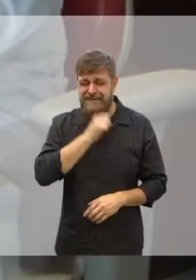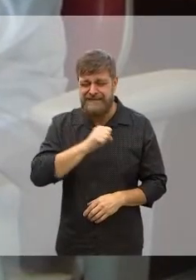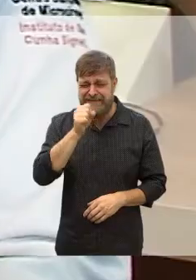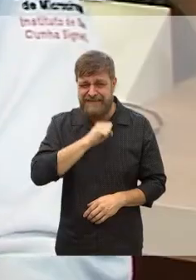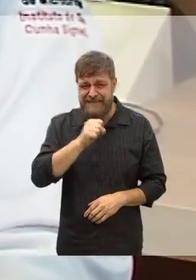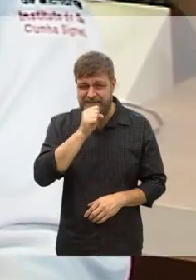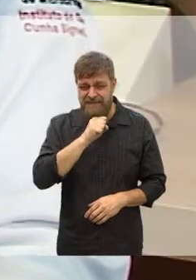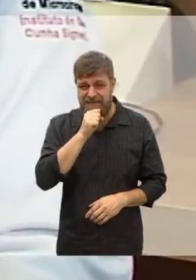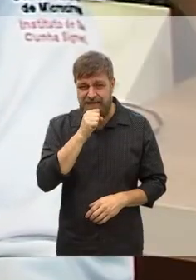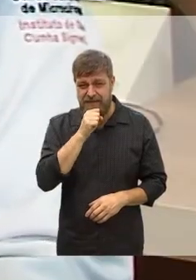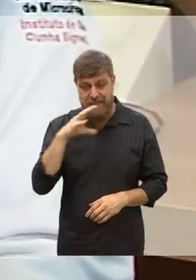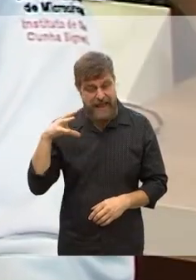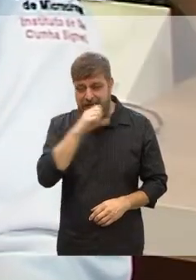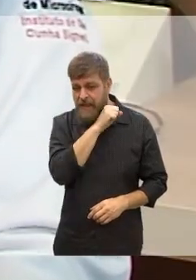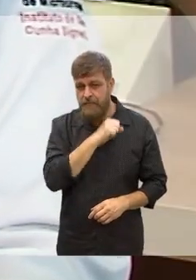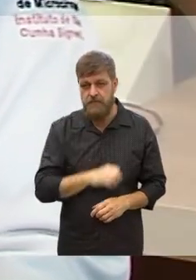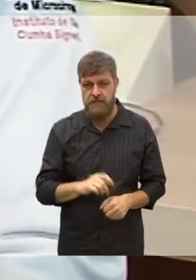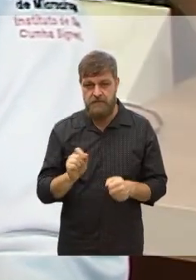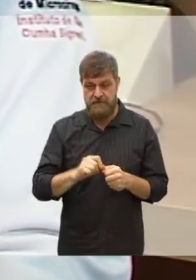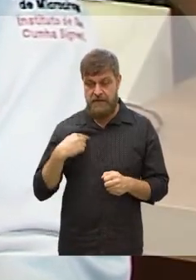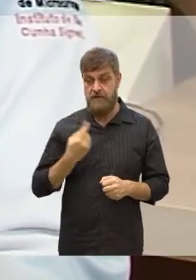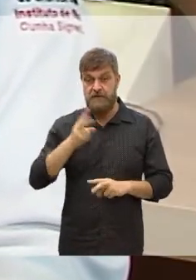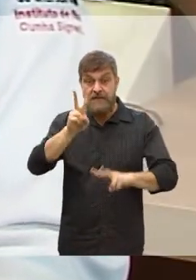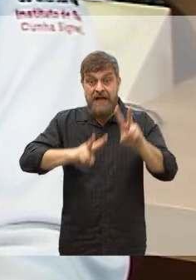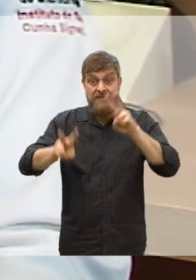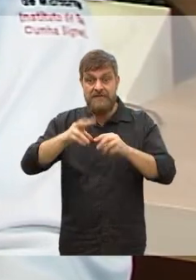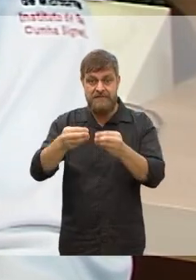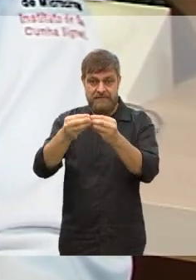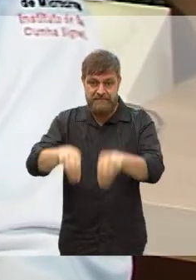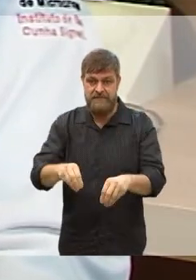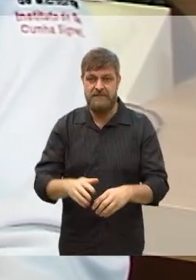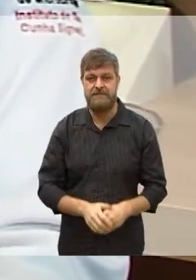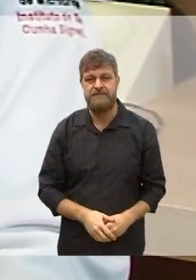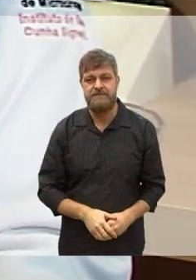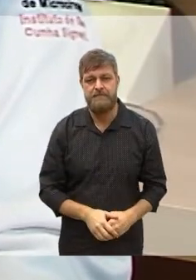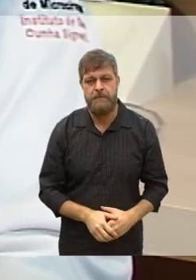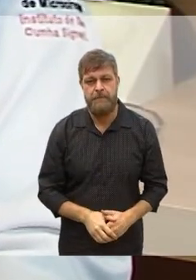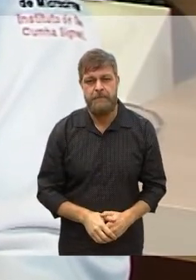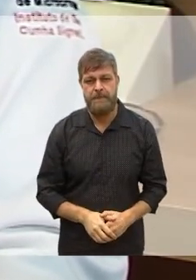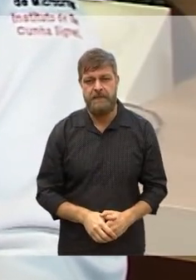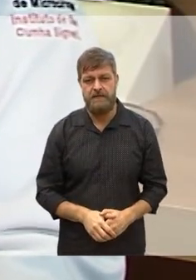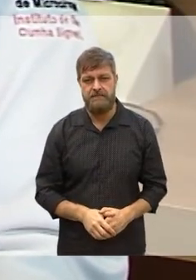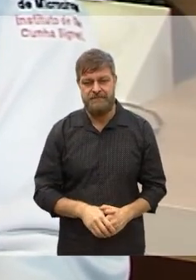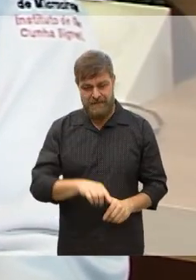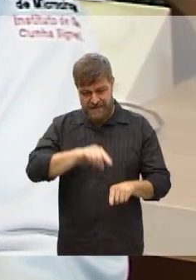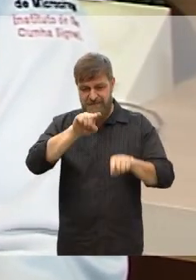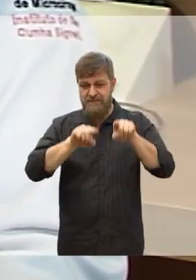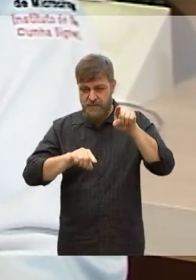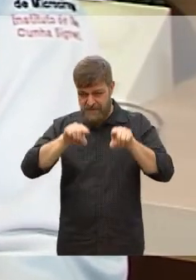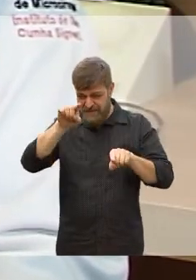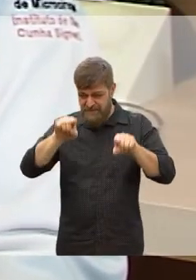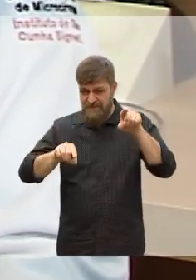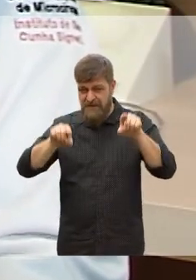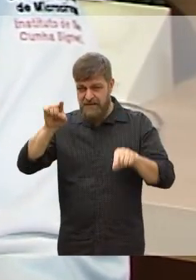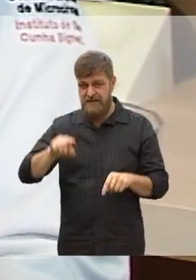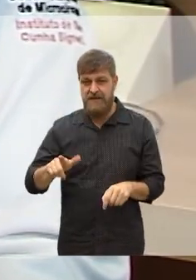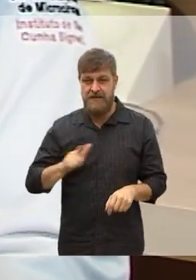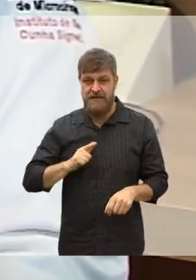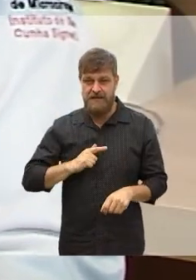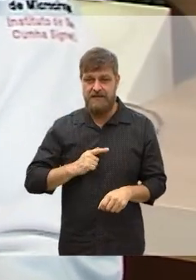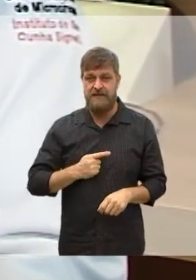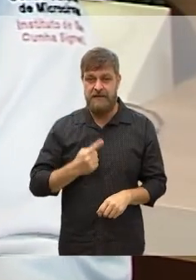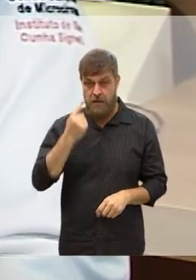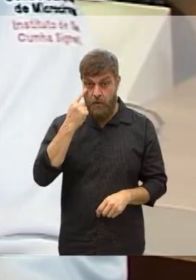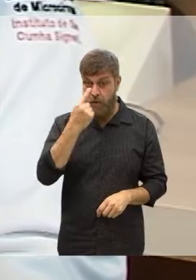ocular, prejudicando a nossa visão em muitas variantes, né? Então a gente tem o envelhecimento